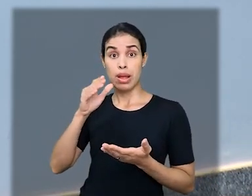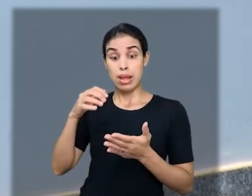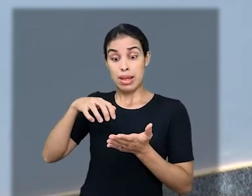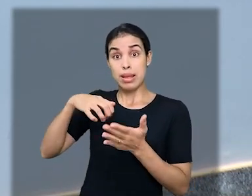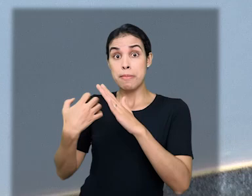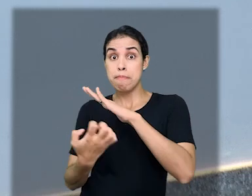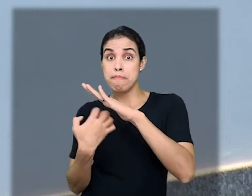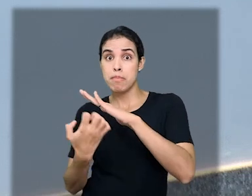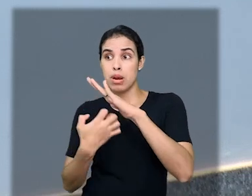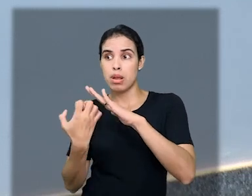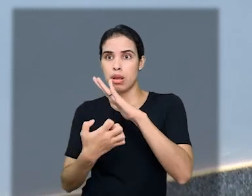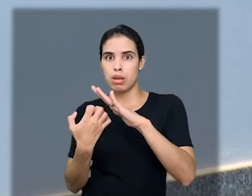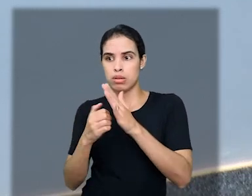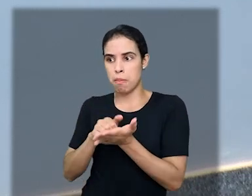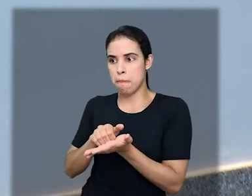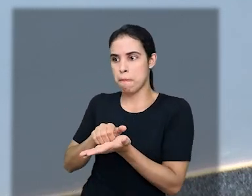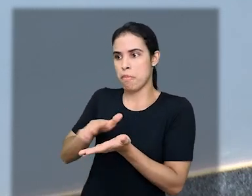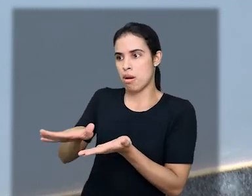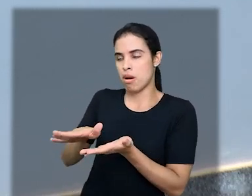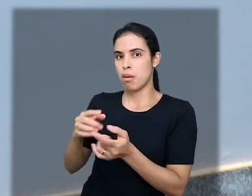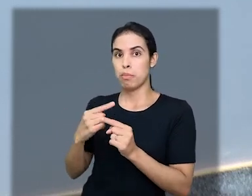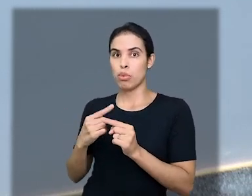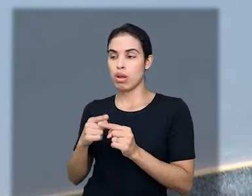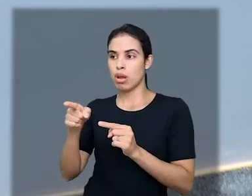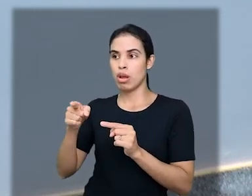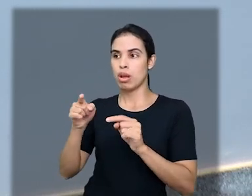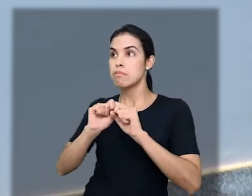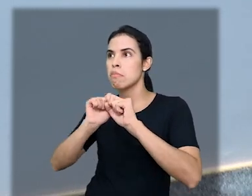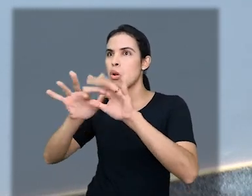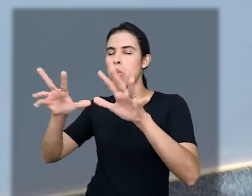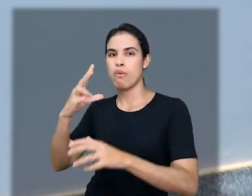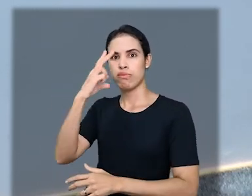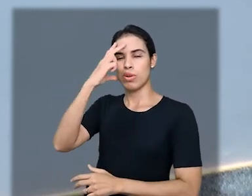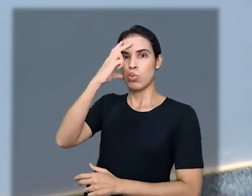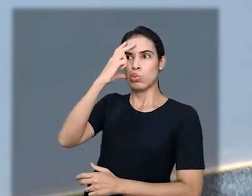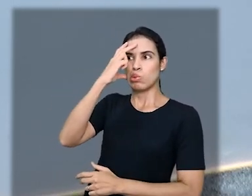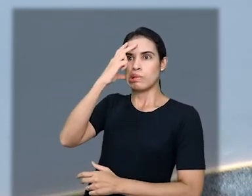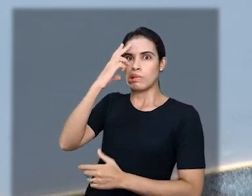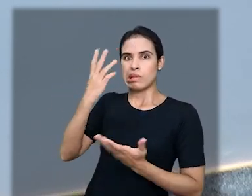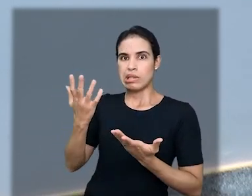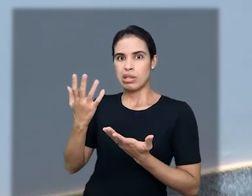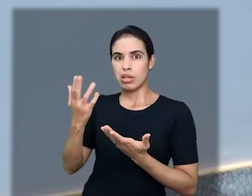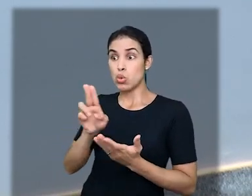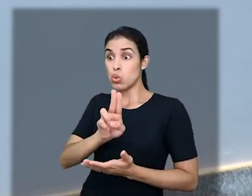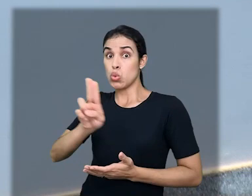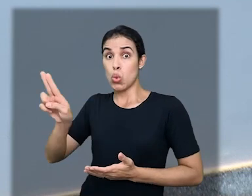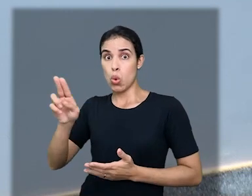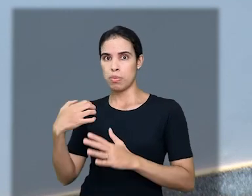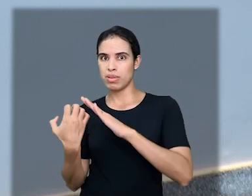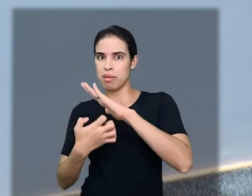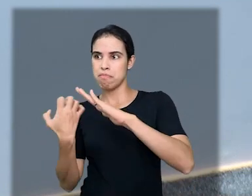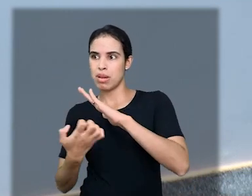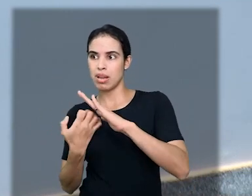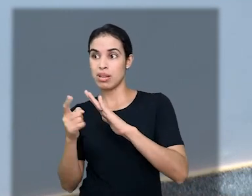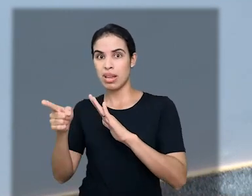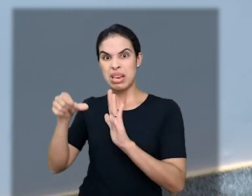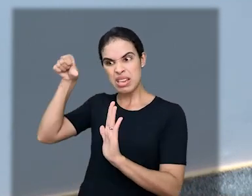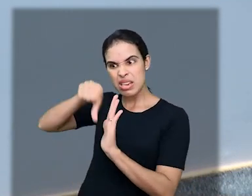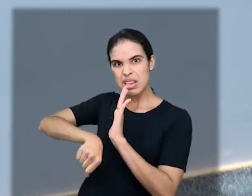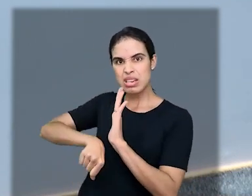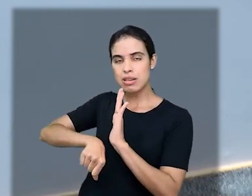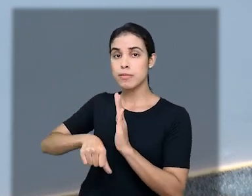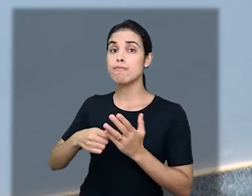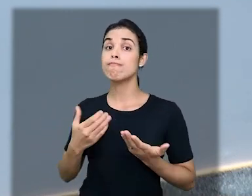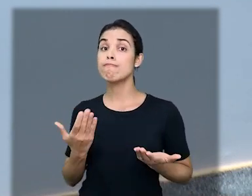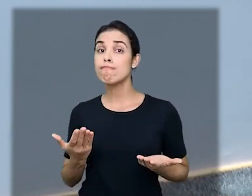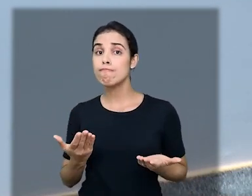envolvida de alguma forma, ou, por exemplo, foi algum escândalo, alguma situação aí, um suposto crime, alguma coisa do